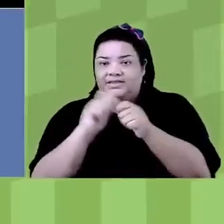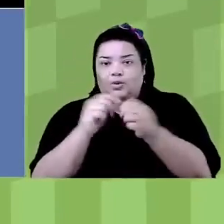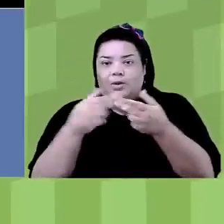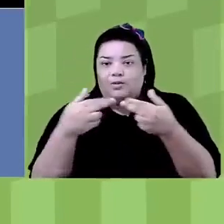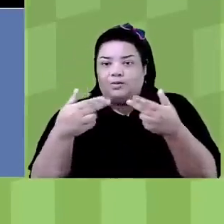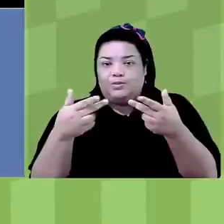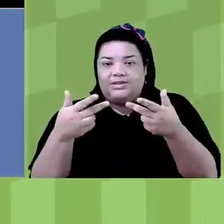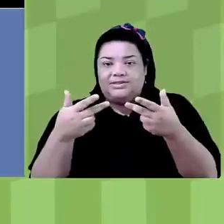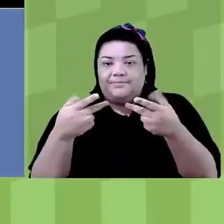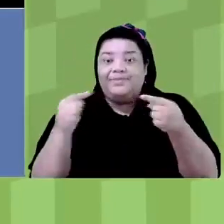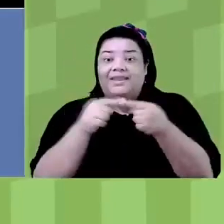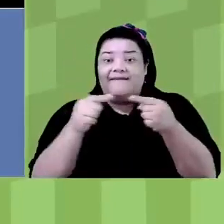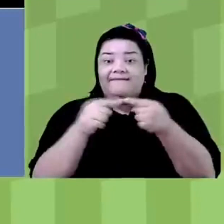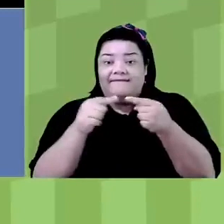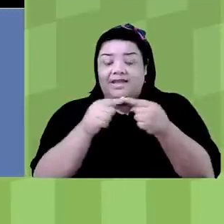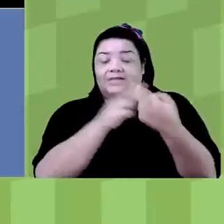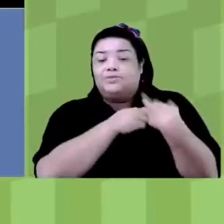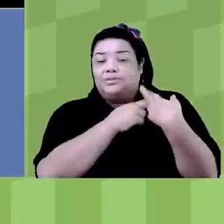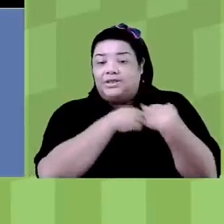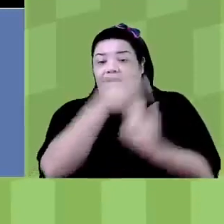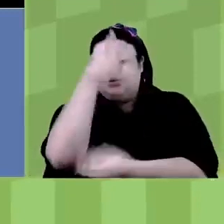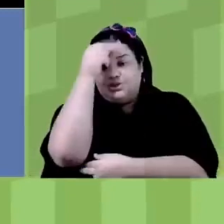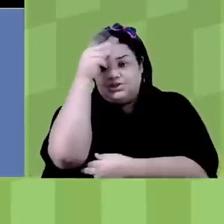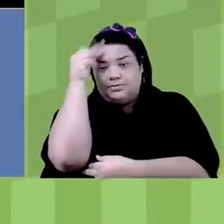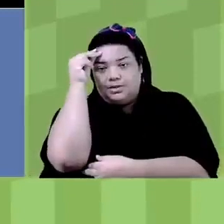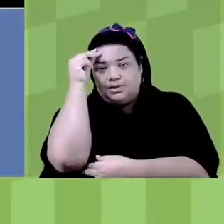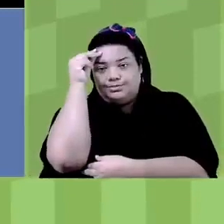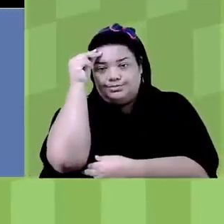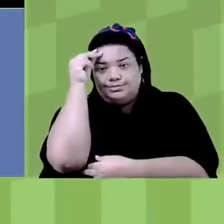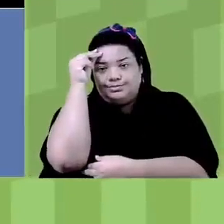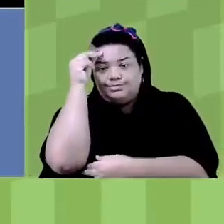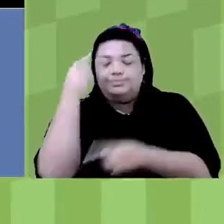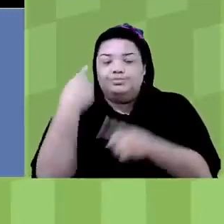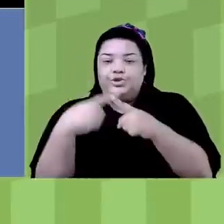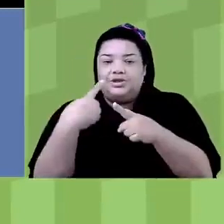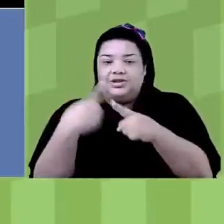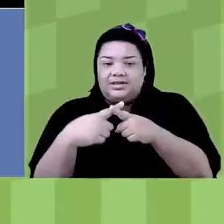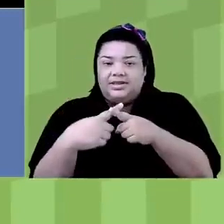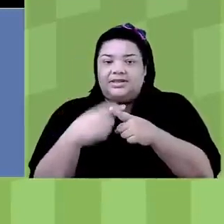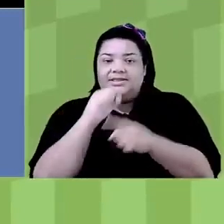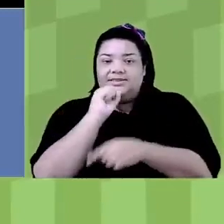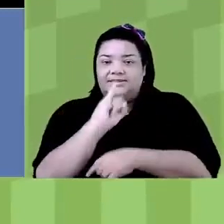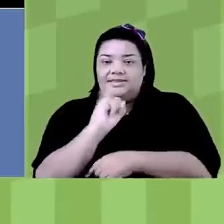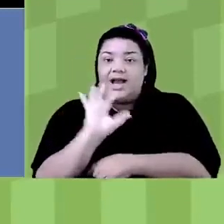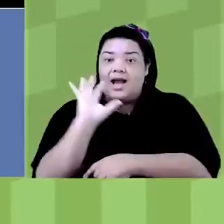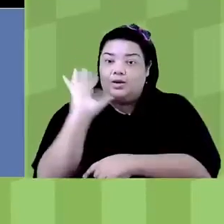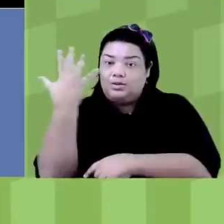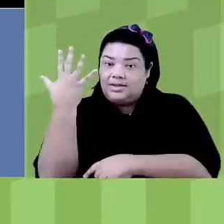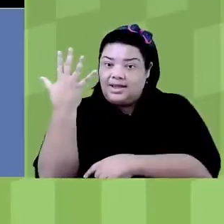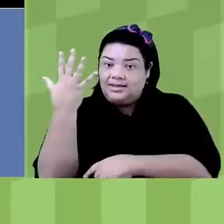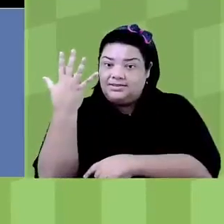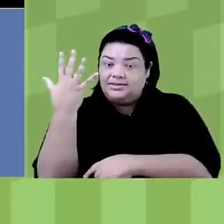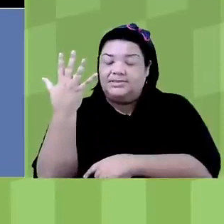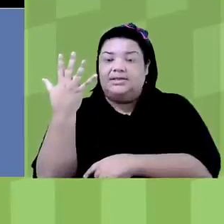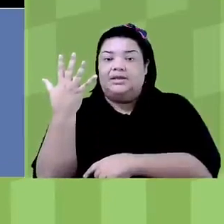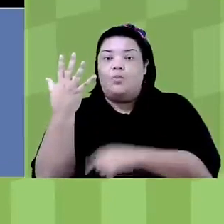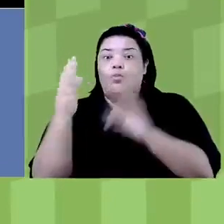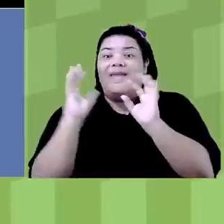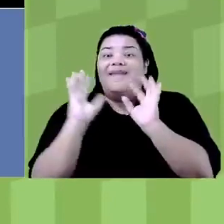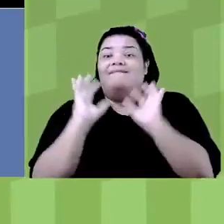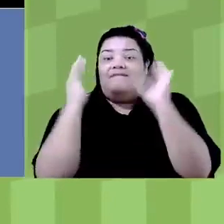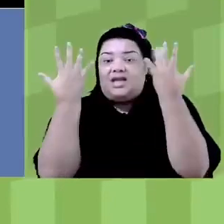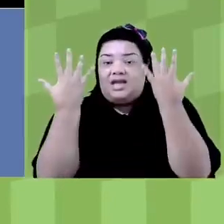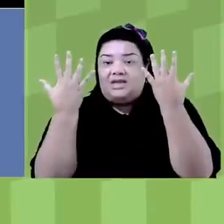competências municipais, porque implicam atendimento em casos de eventos climáticos extremos, bem como as estratégias